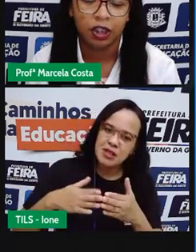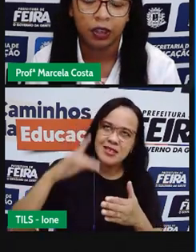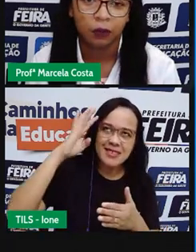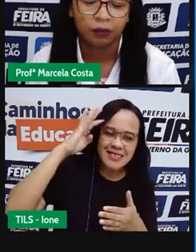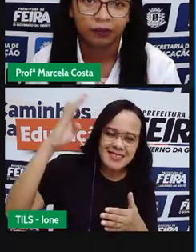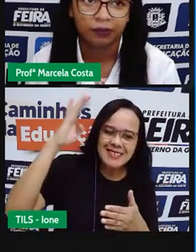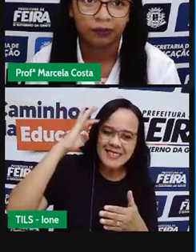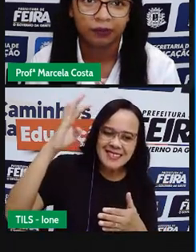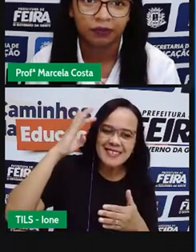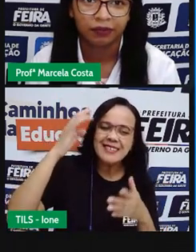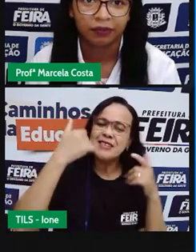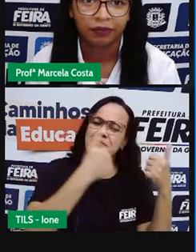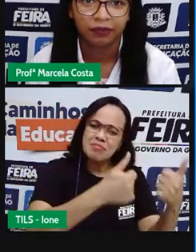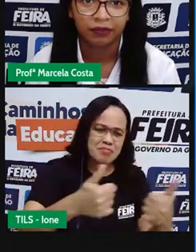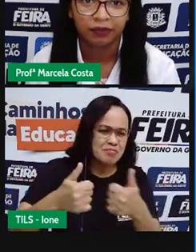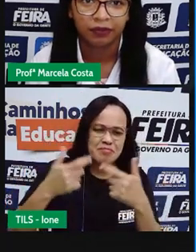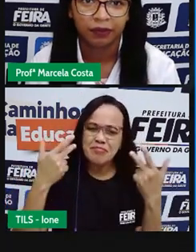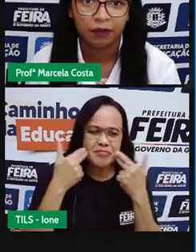Tudo bem fazer um pedido.